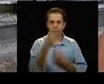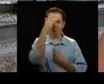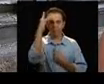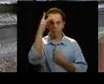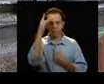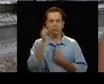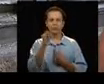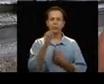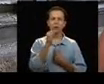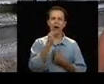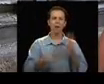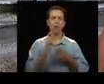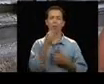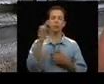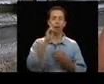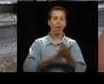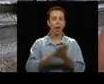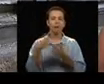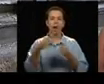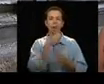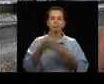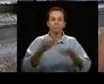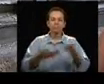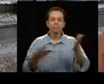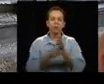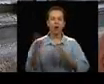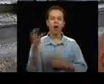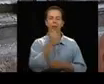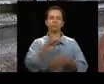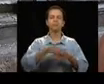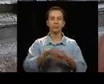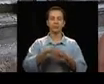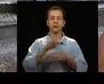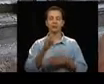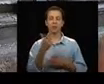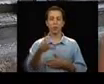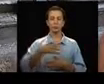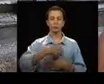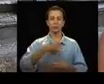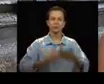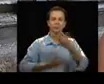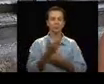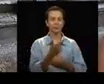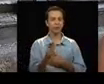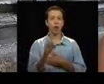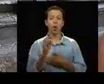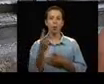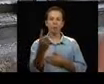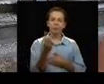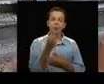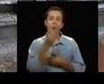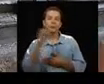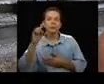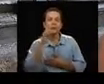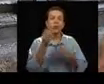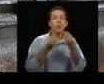só. Quando você chega a um paciente e talvez nem dá um bom dia, já chega fazendo os procedimentos que tem que se fazer, é uma outra forma de reciprocidade, entendeu? E